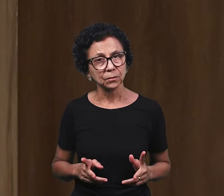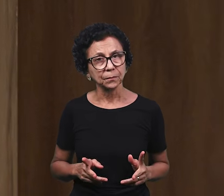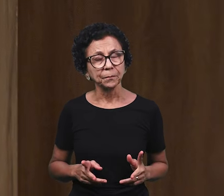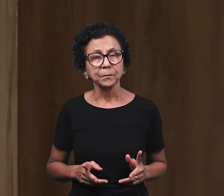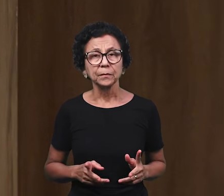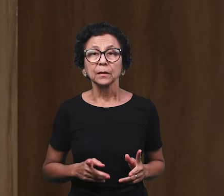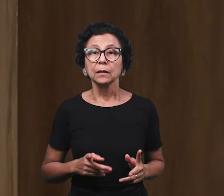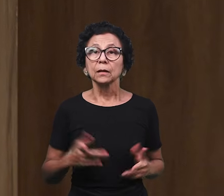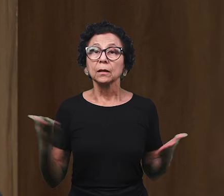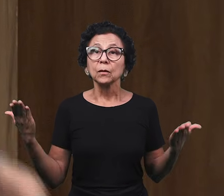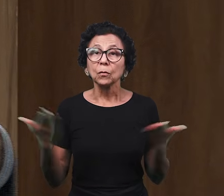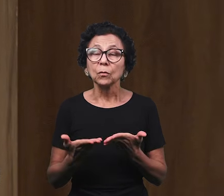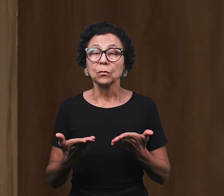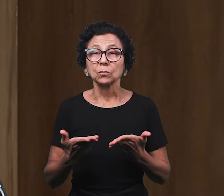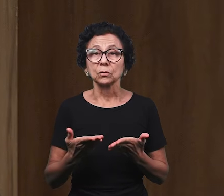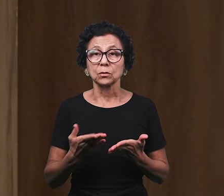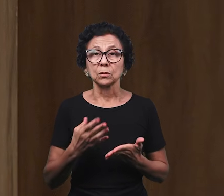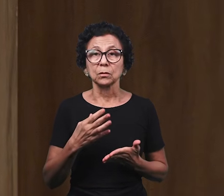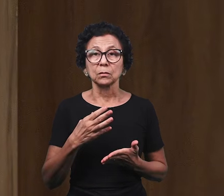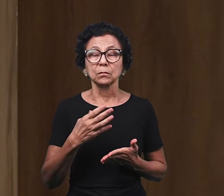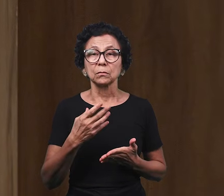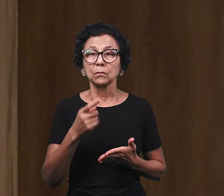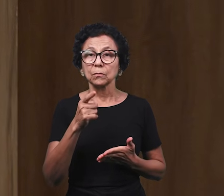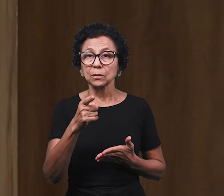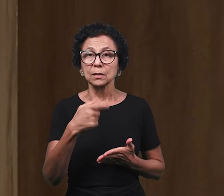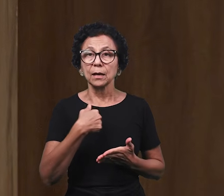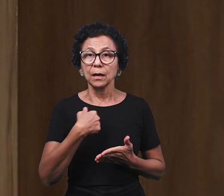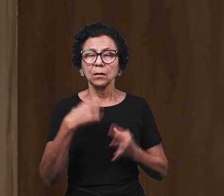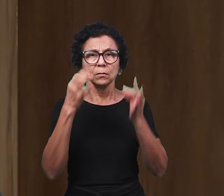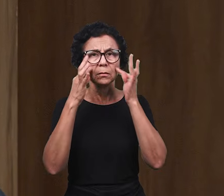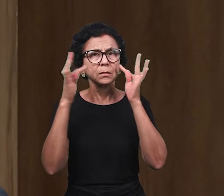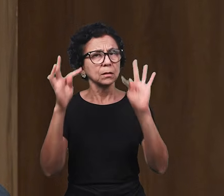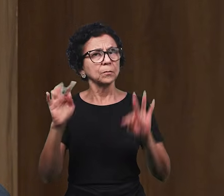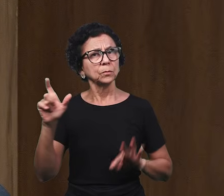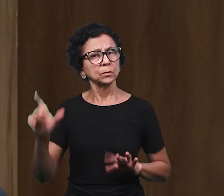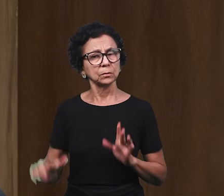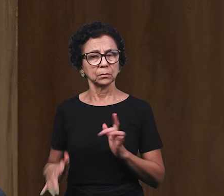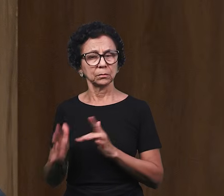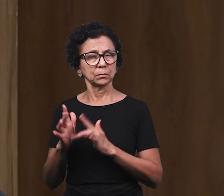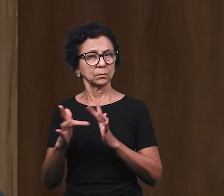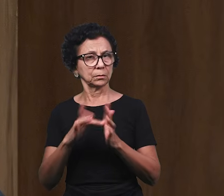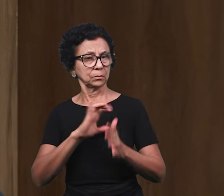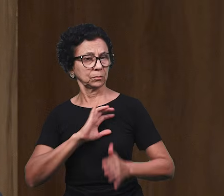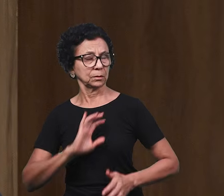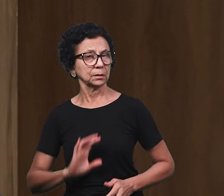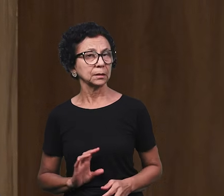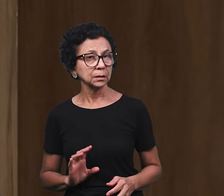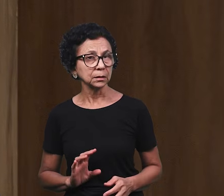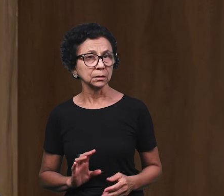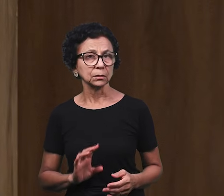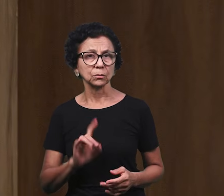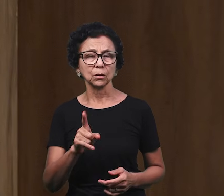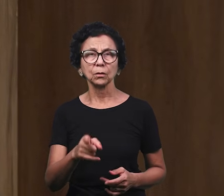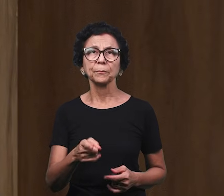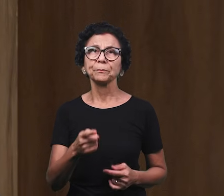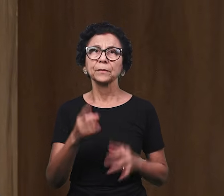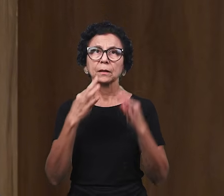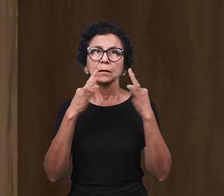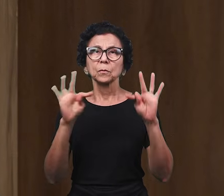atinge aquilo, porque nós somos o testemunho de Cristo. E quando o jovem testemunha disso na faculdade ou